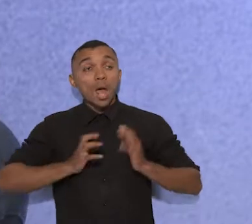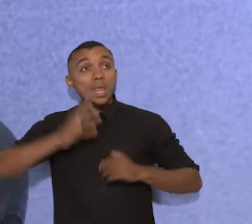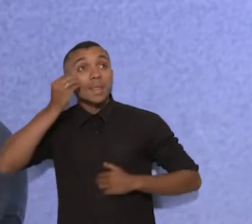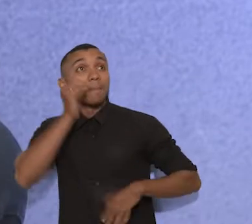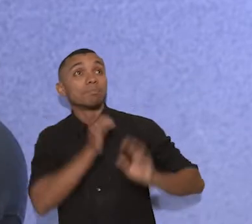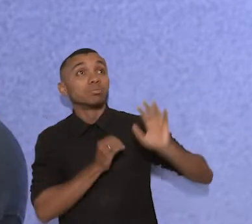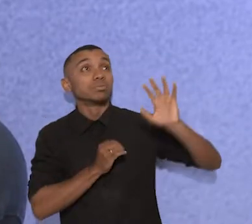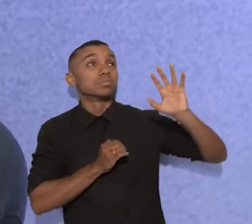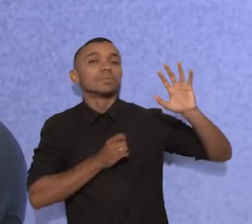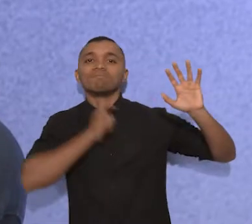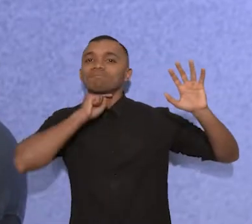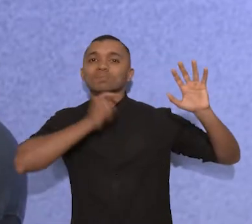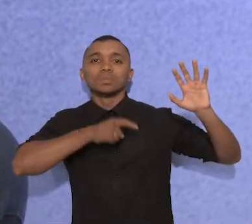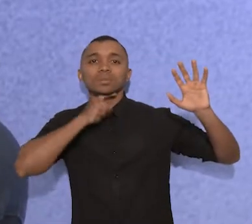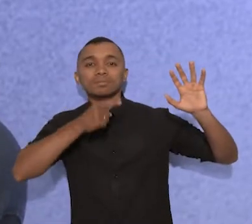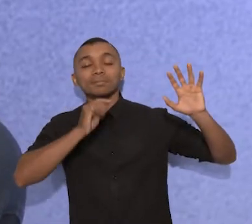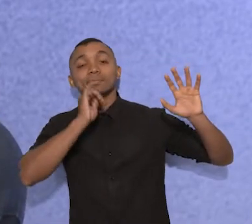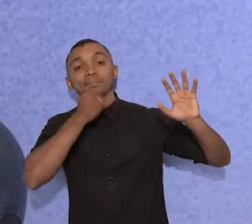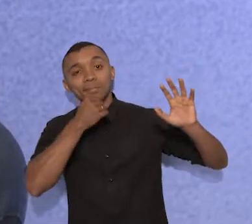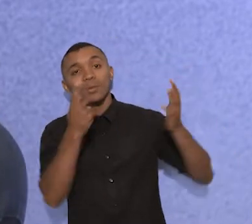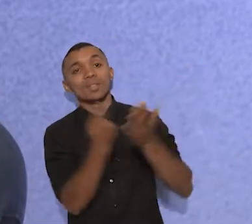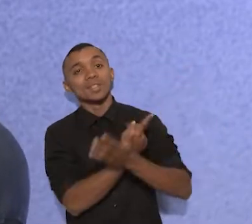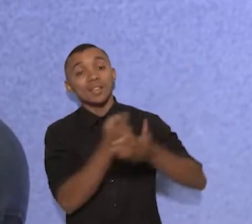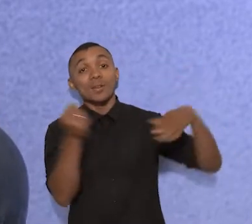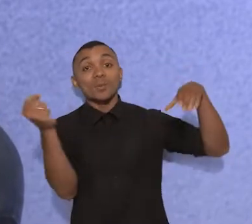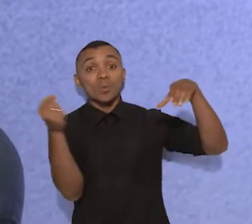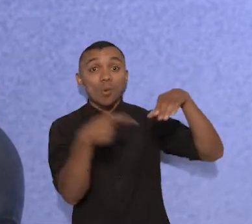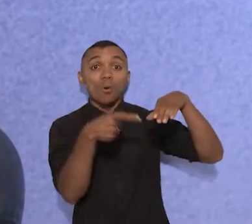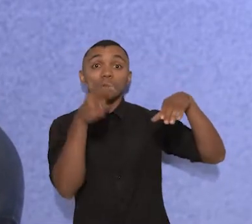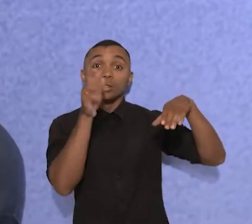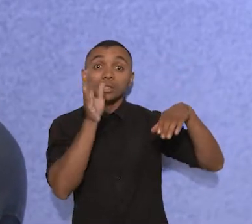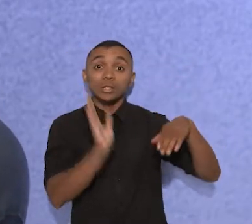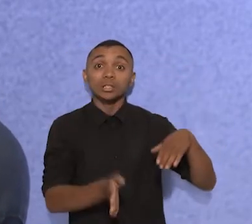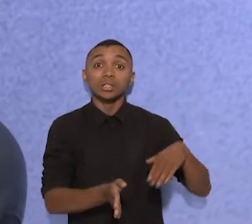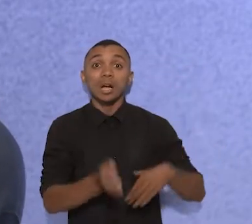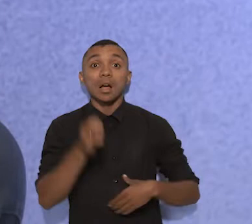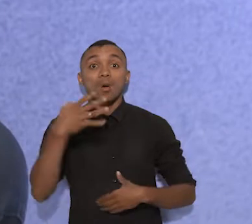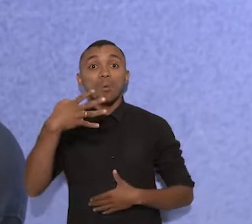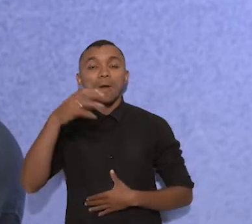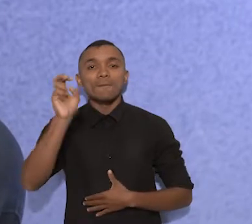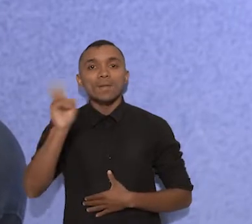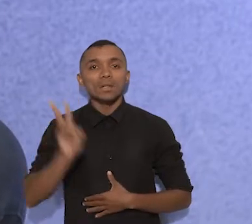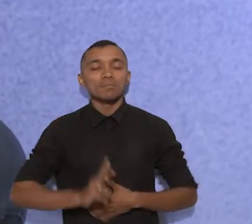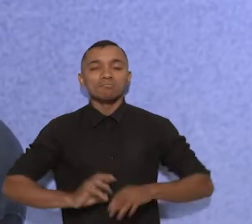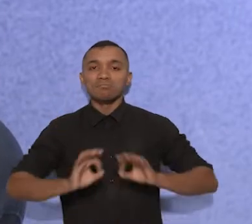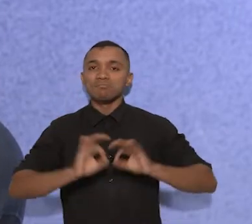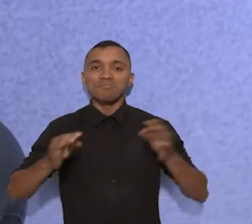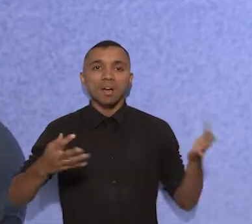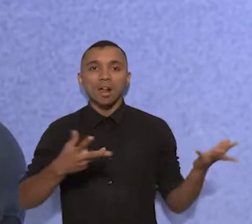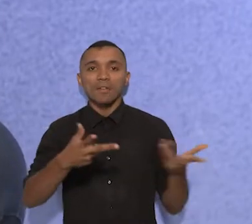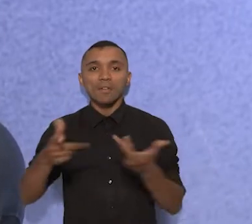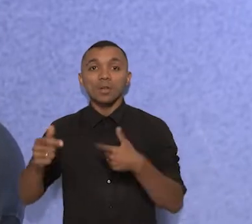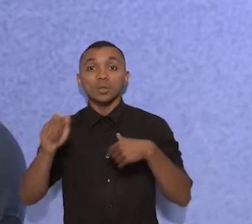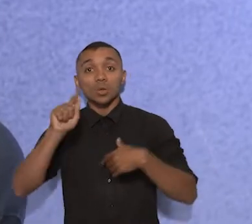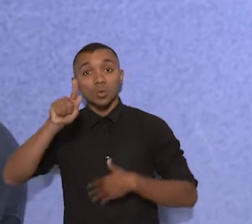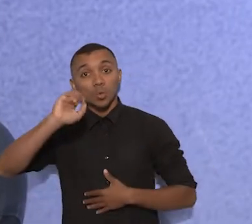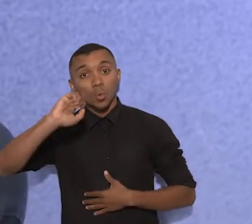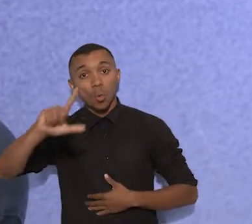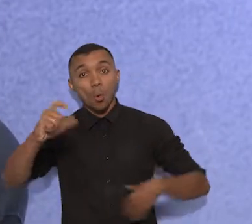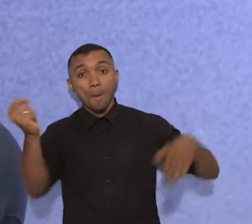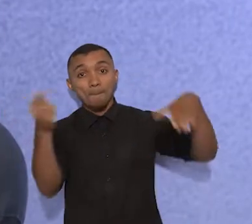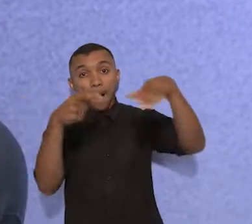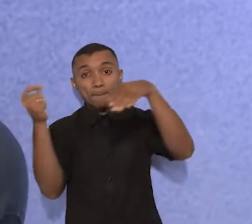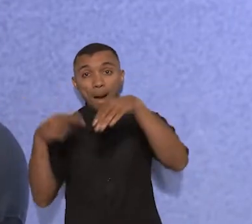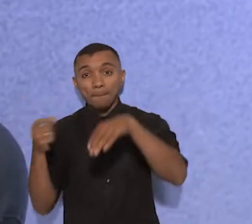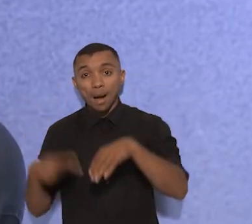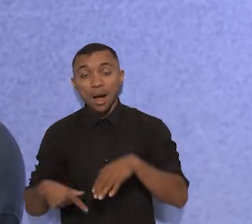como evitar que a bola entrasse. Então, foram realmente quatro belíssimos gols. Porque você não pode também deixar